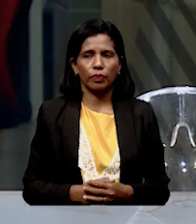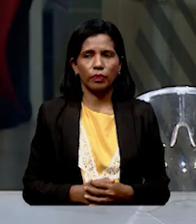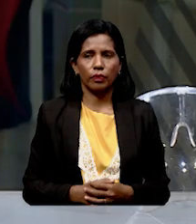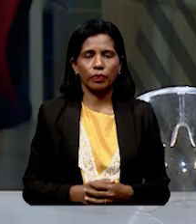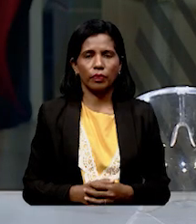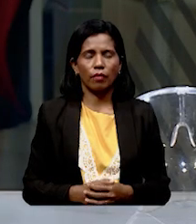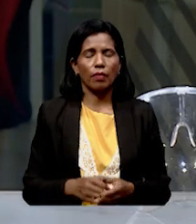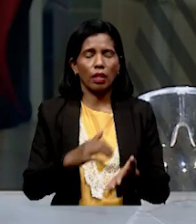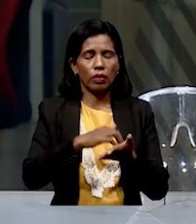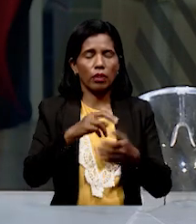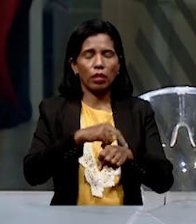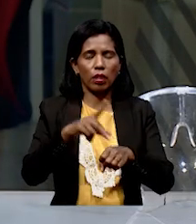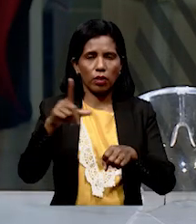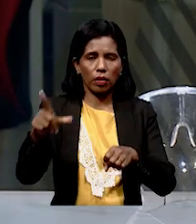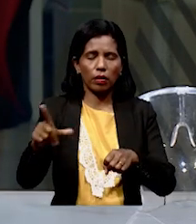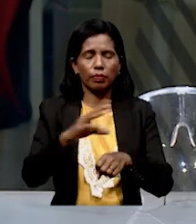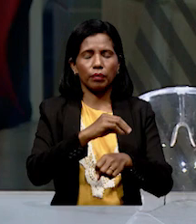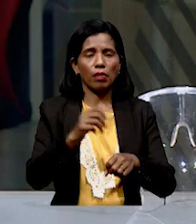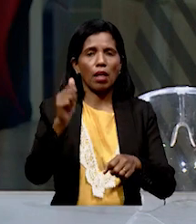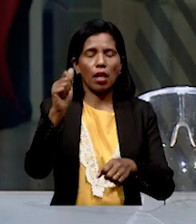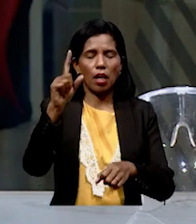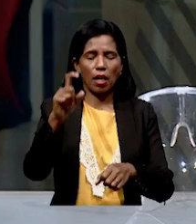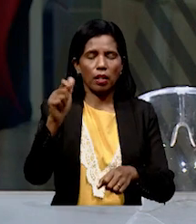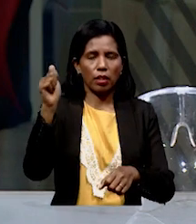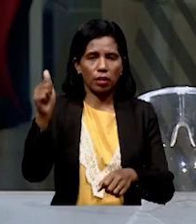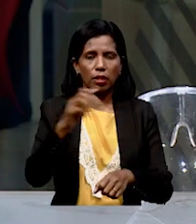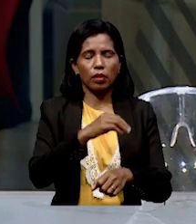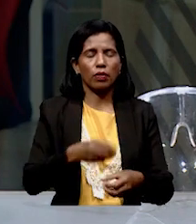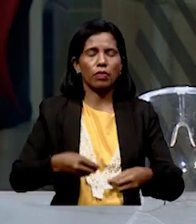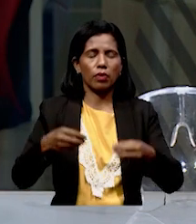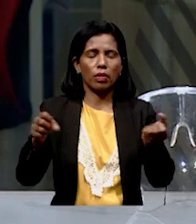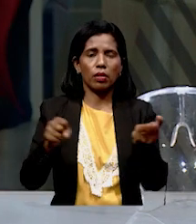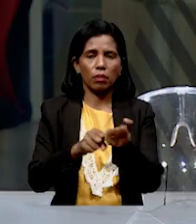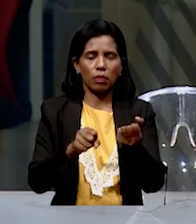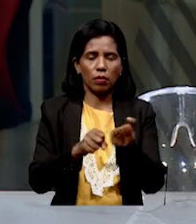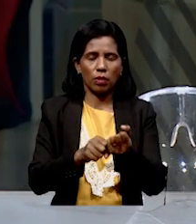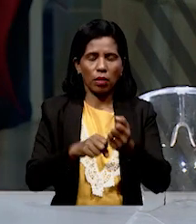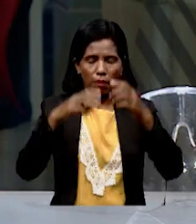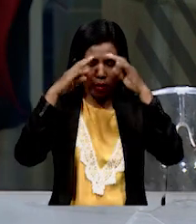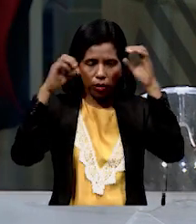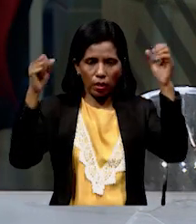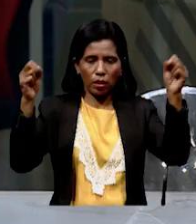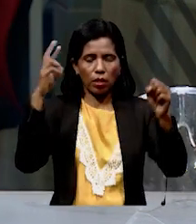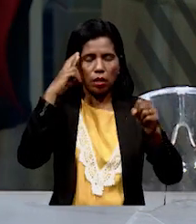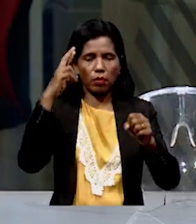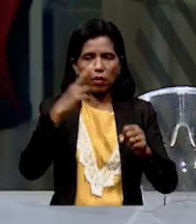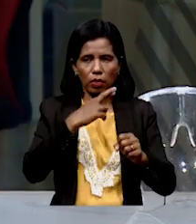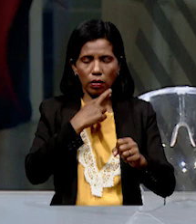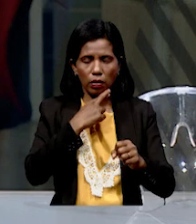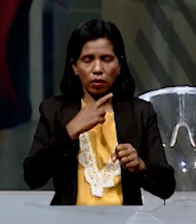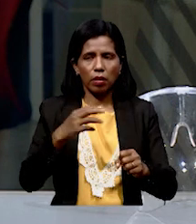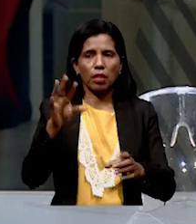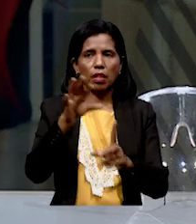Estrutura Nacional Movimento AXA declara o apoio para o candidato presidente da República, José Ramos Horta, e a